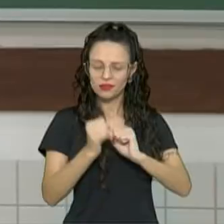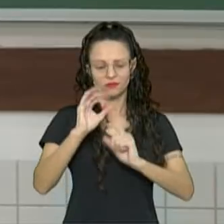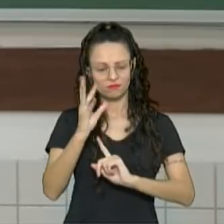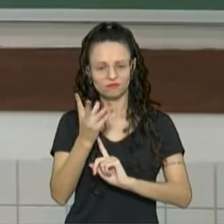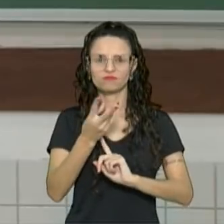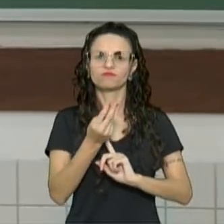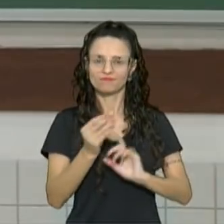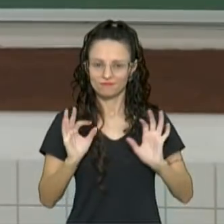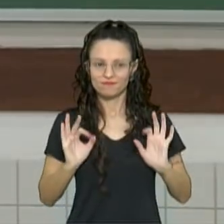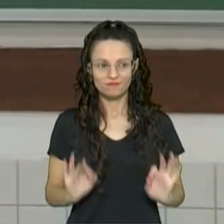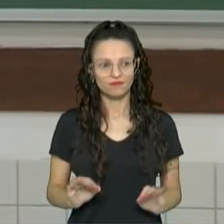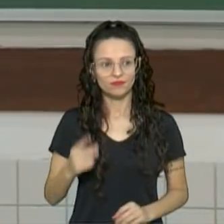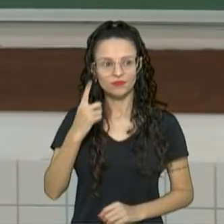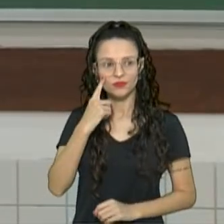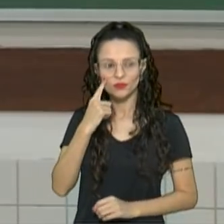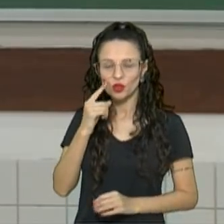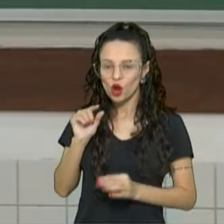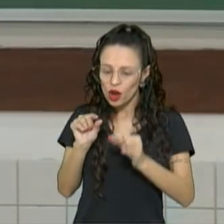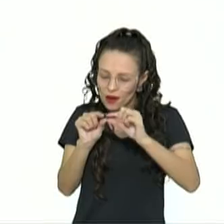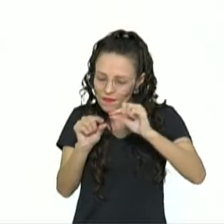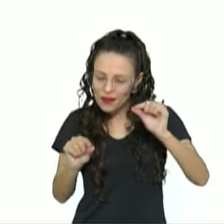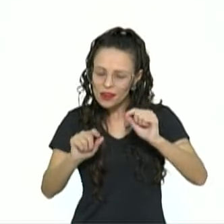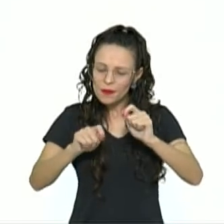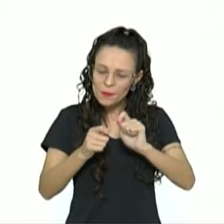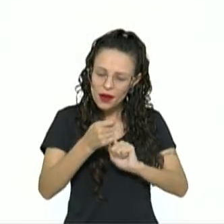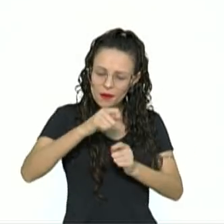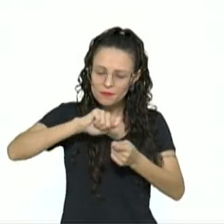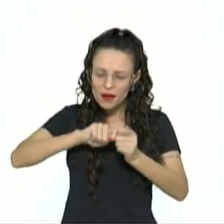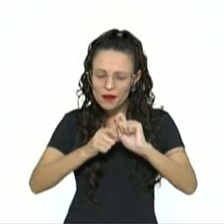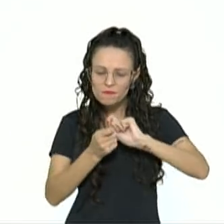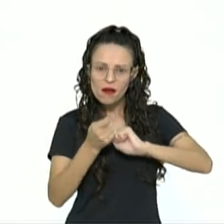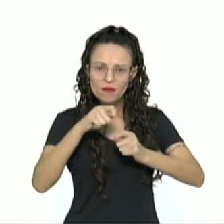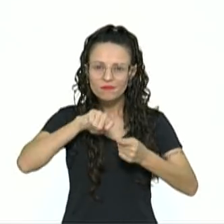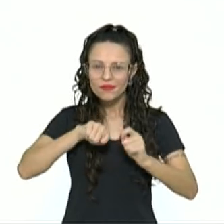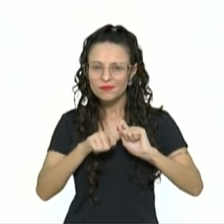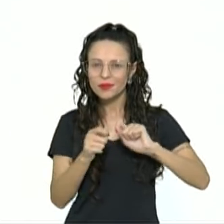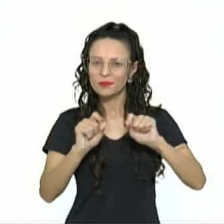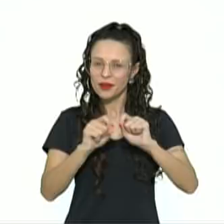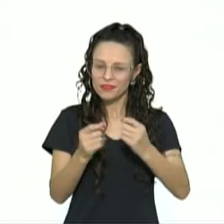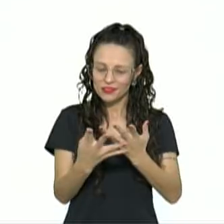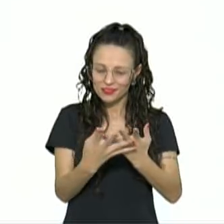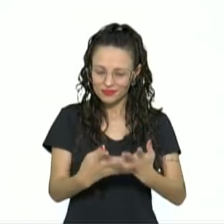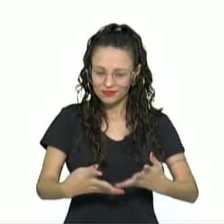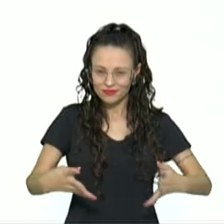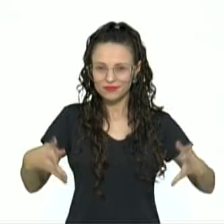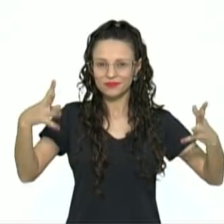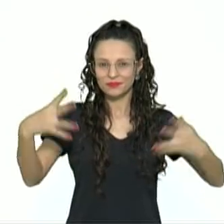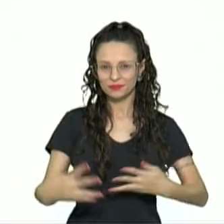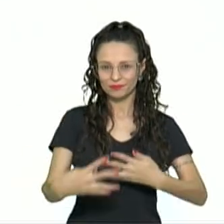Então, a palhinha por palhinha para chegar no formato da cesta, né?